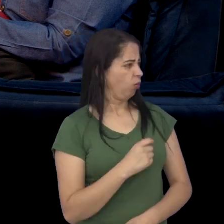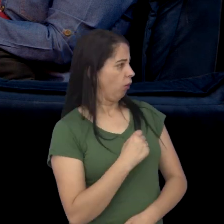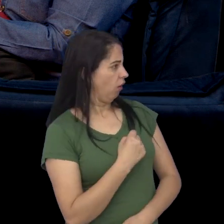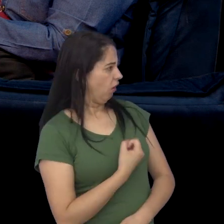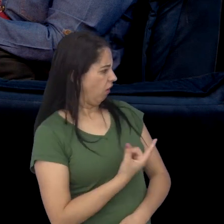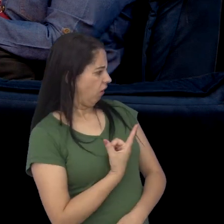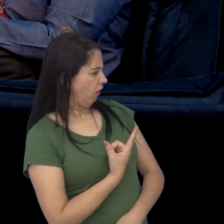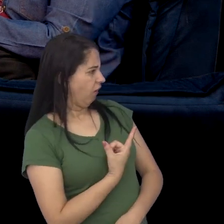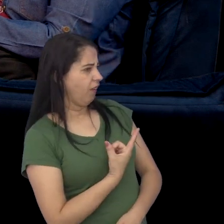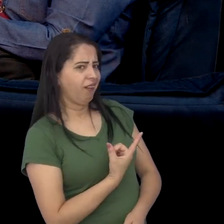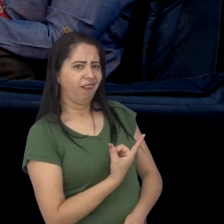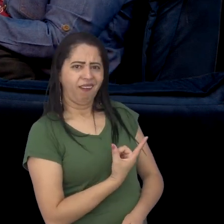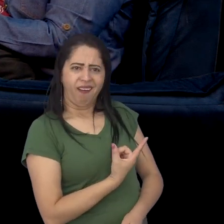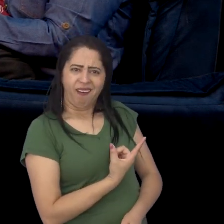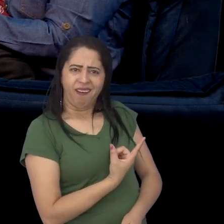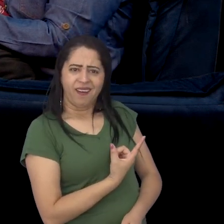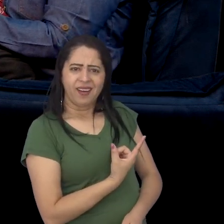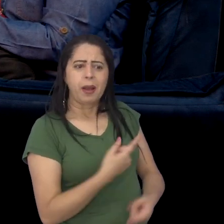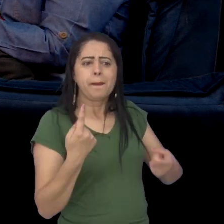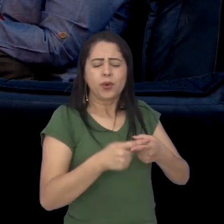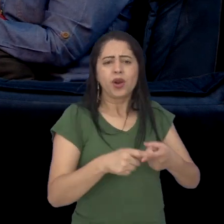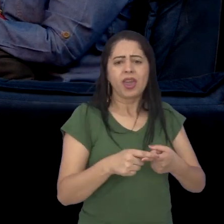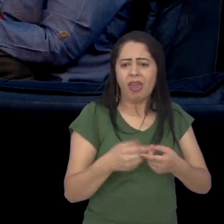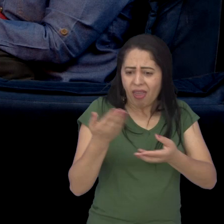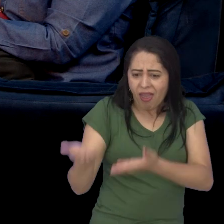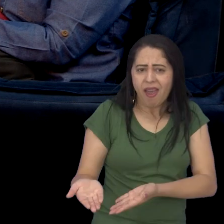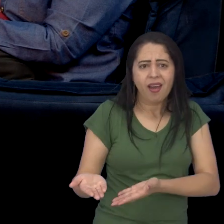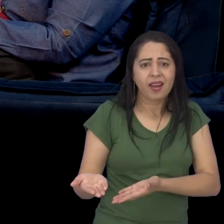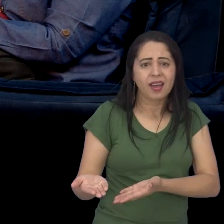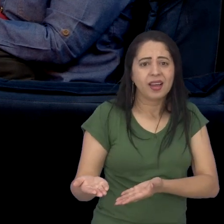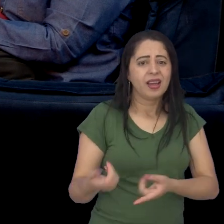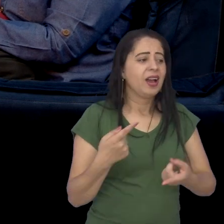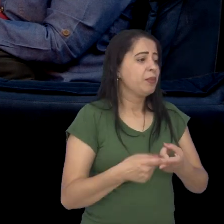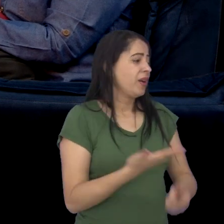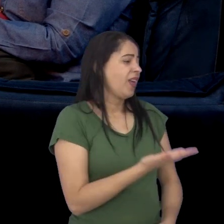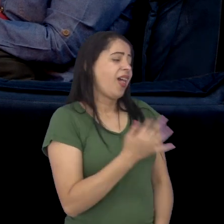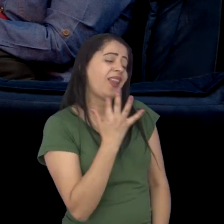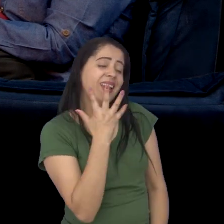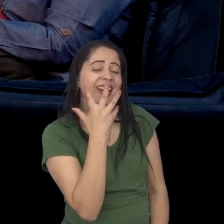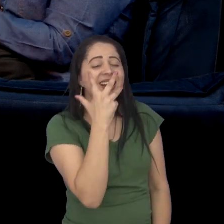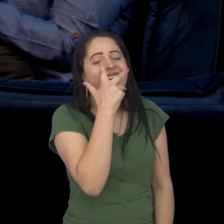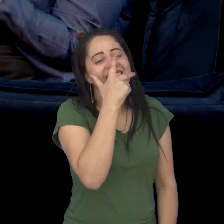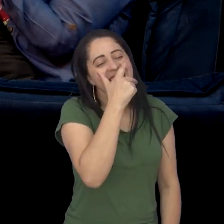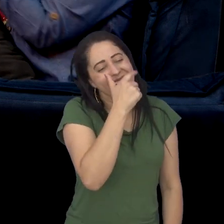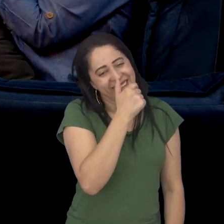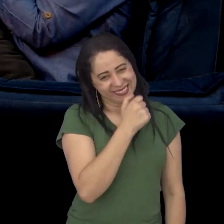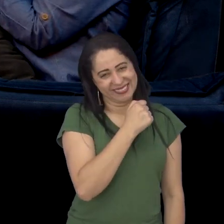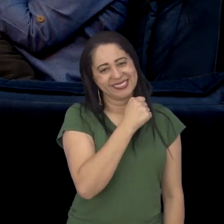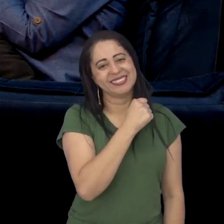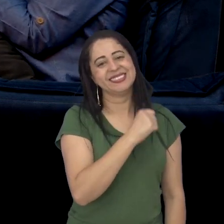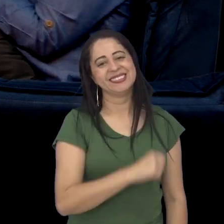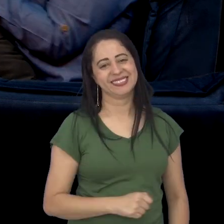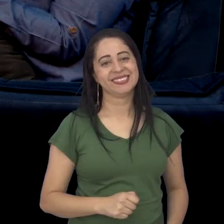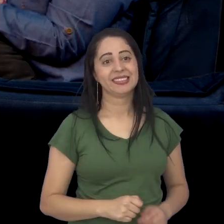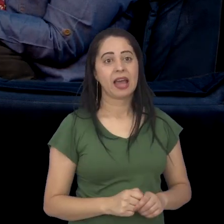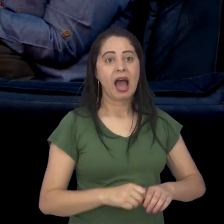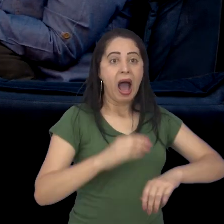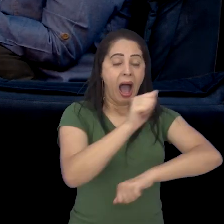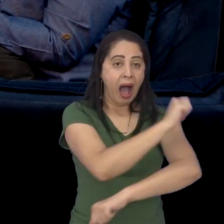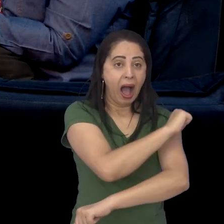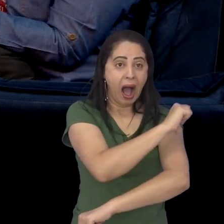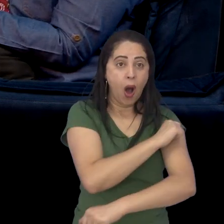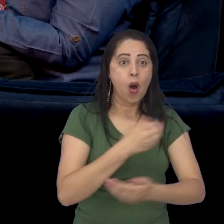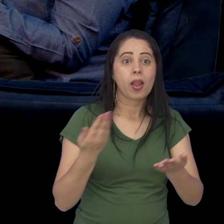hã? Ele, é muito subjetivo, né? Por que você trouxe ela? Ele, porque eu achei ela linda. Aí era uma